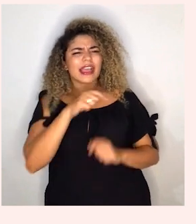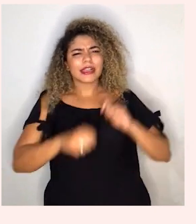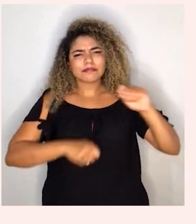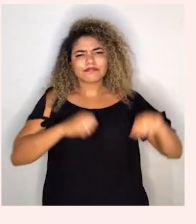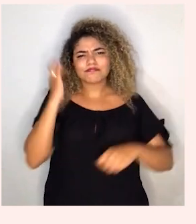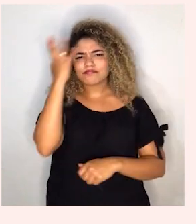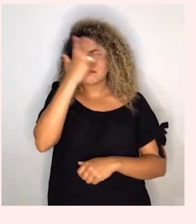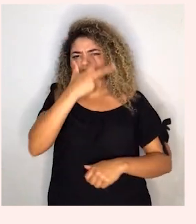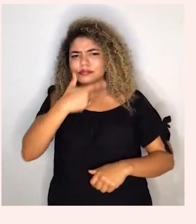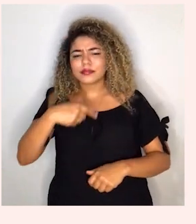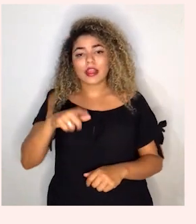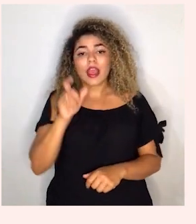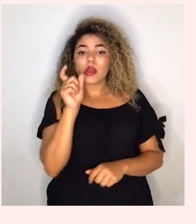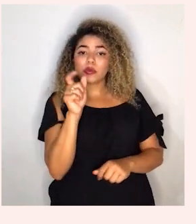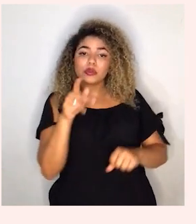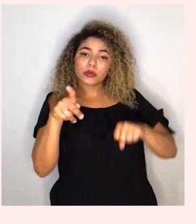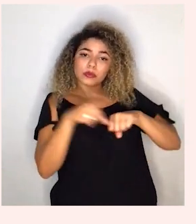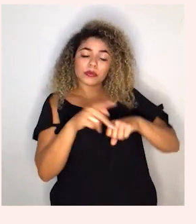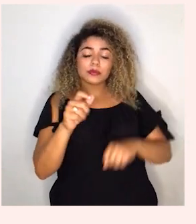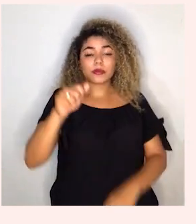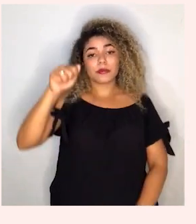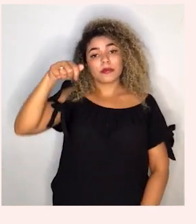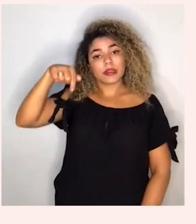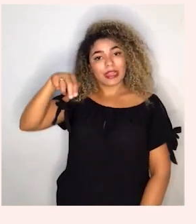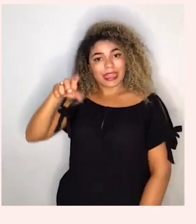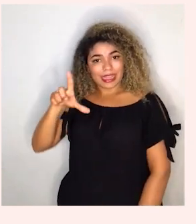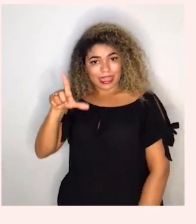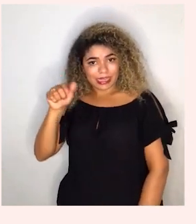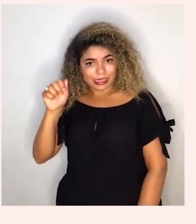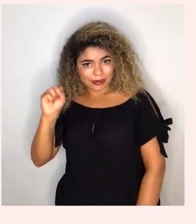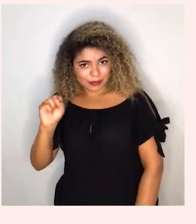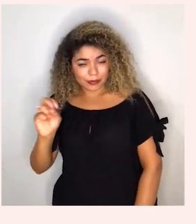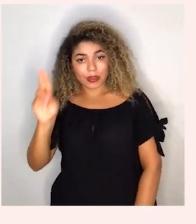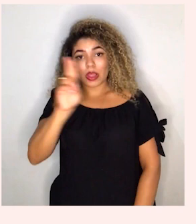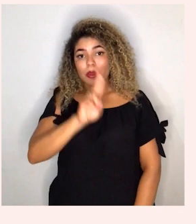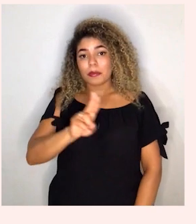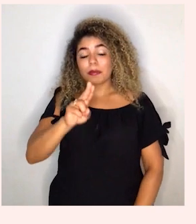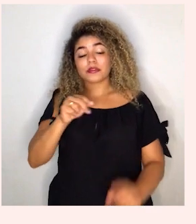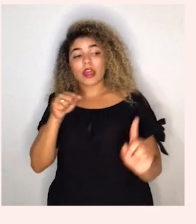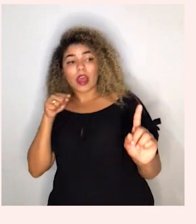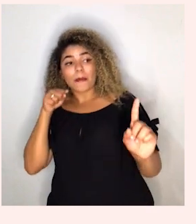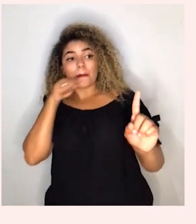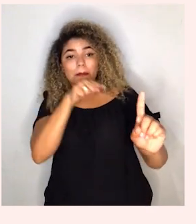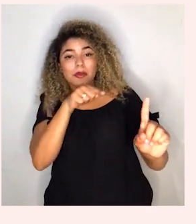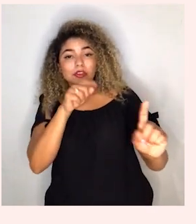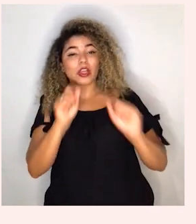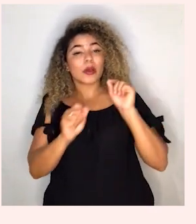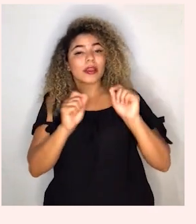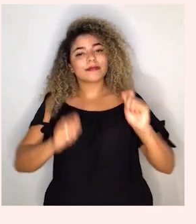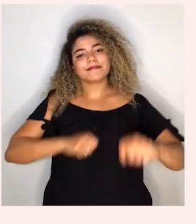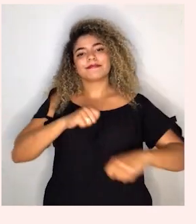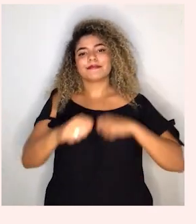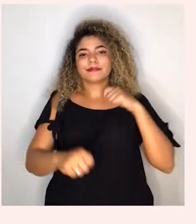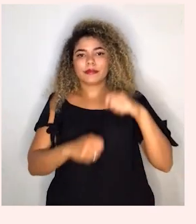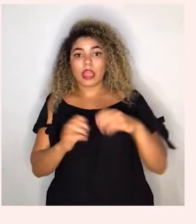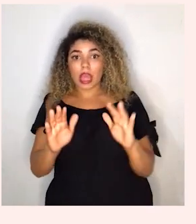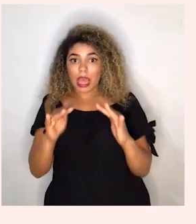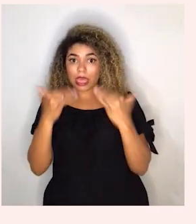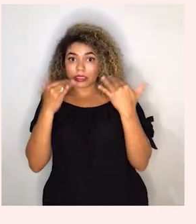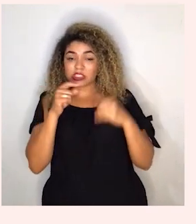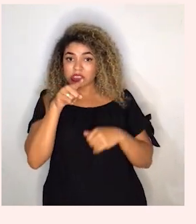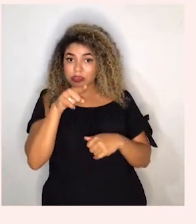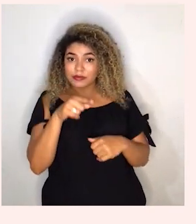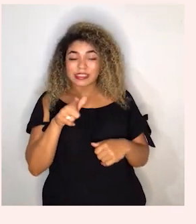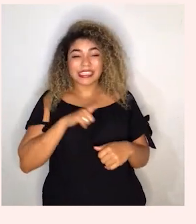são bonitas. Neste caso, utilizamos aquelas para indicar bicicletas. E atenção,